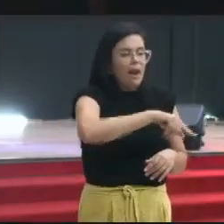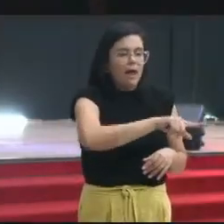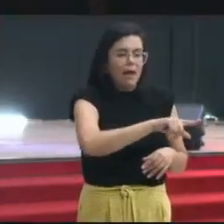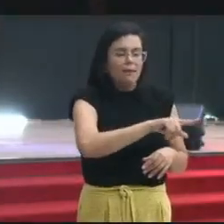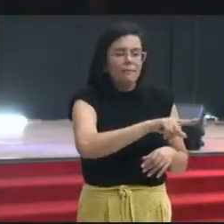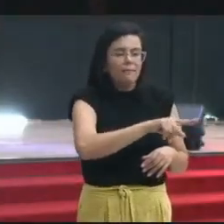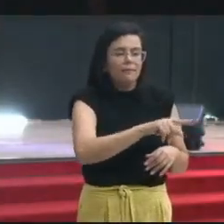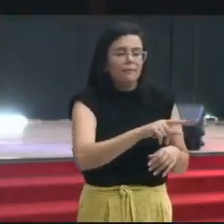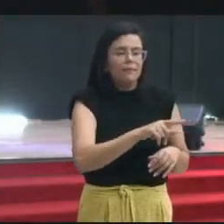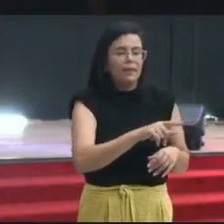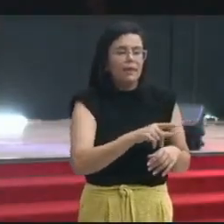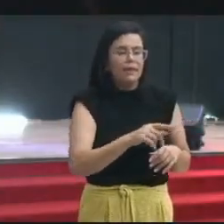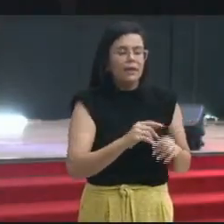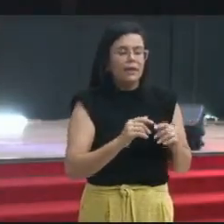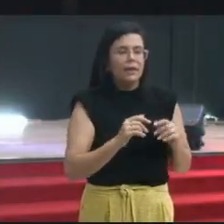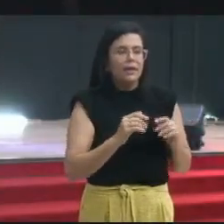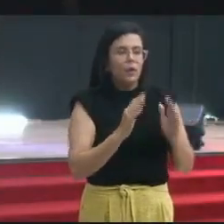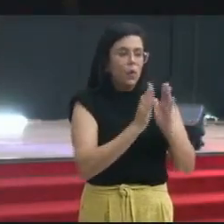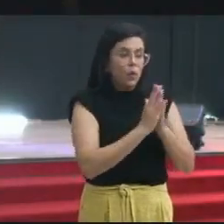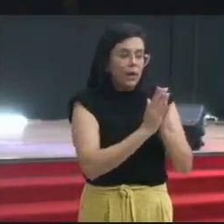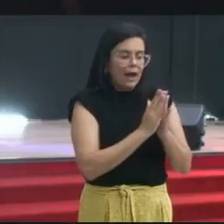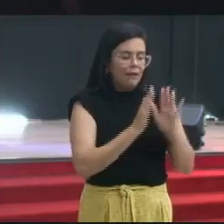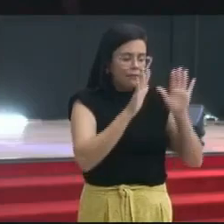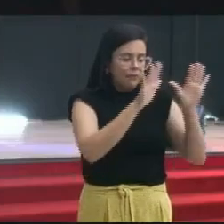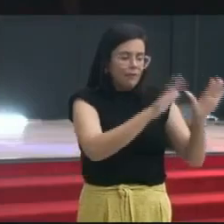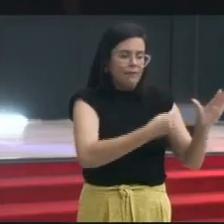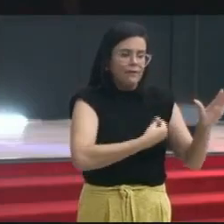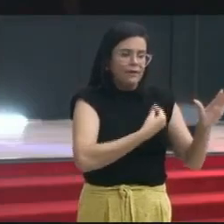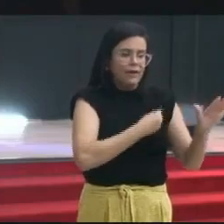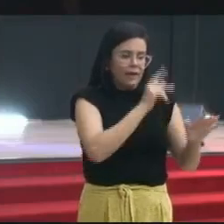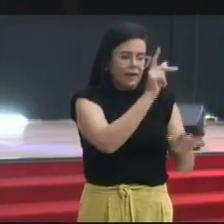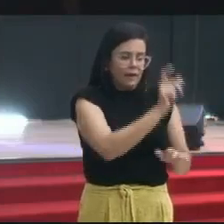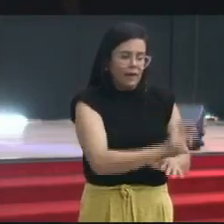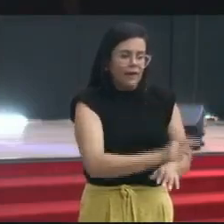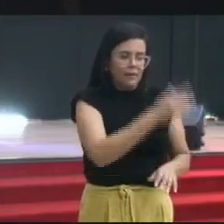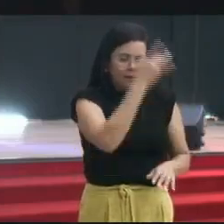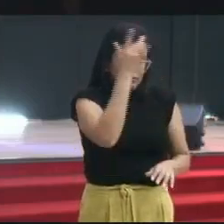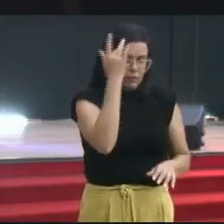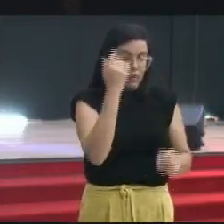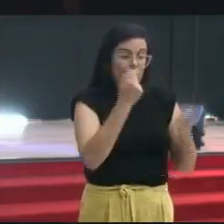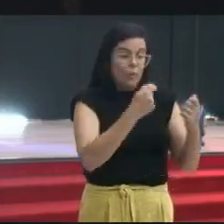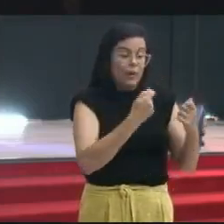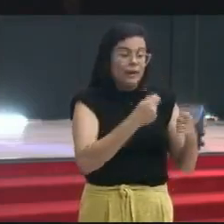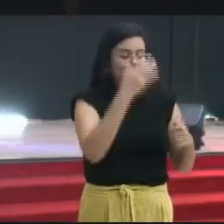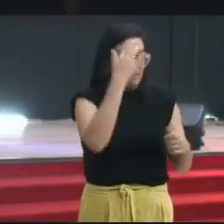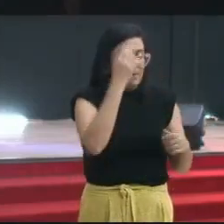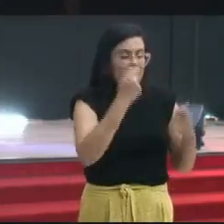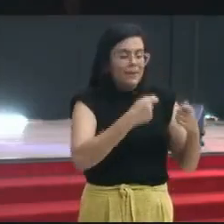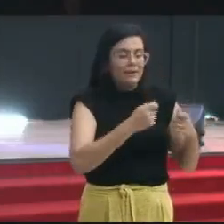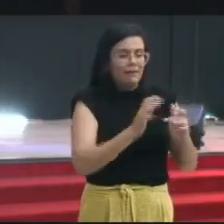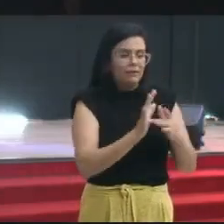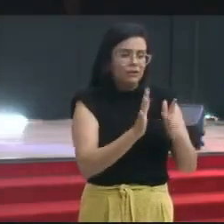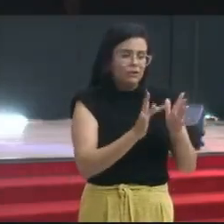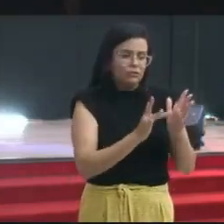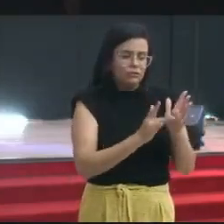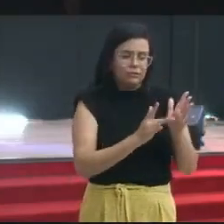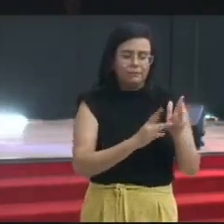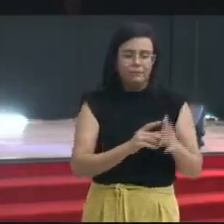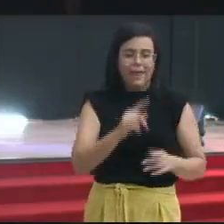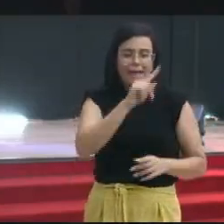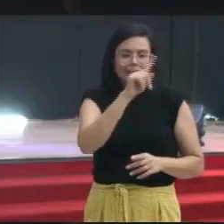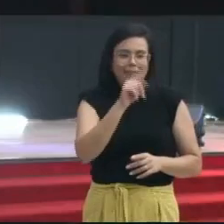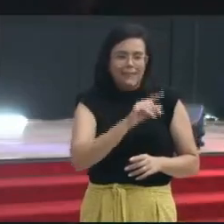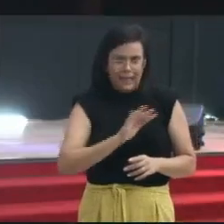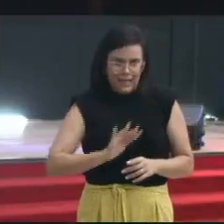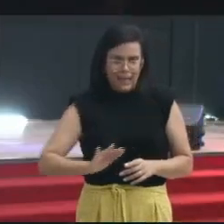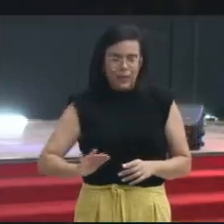rico, mas era infeliz, porque nada preenche o vazio dentro do homem, nem dinheiro, nem fama,